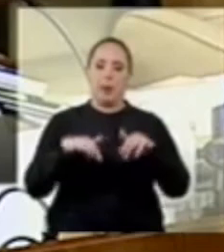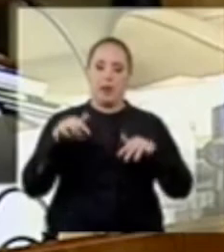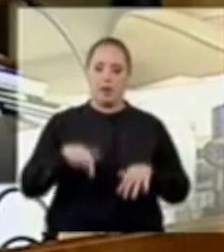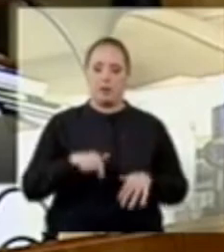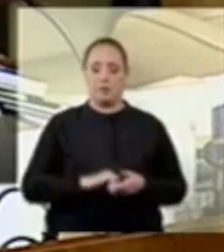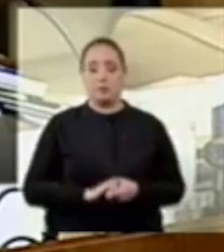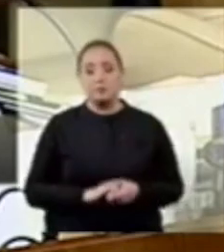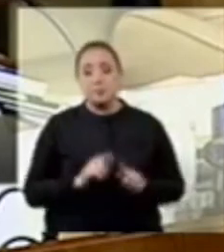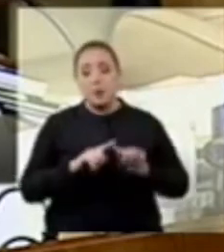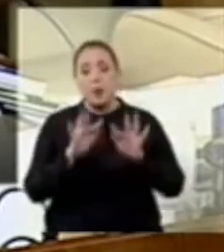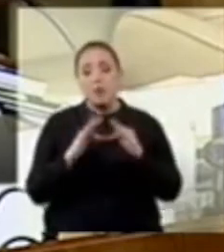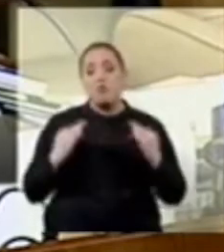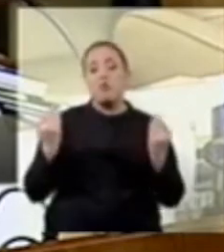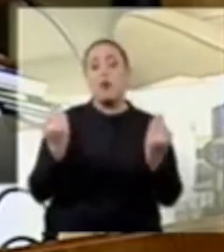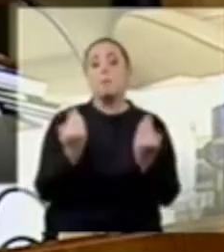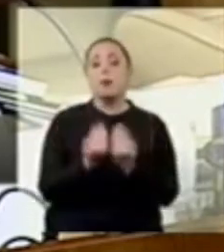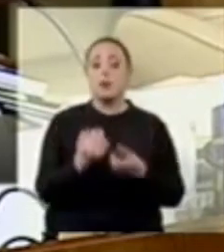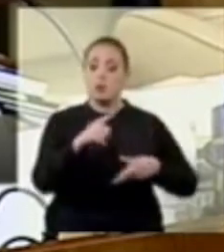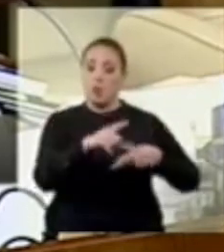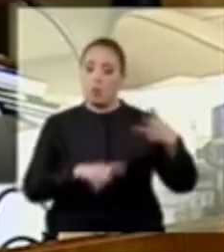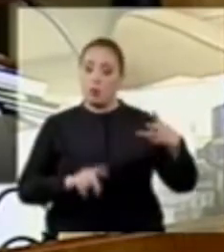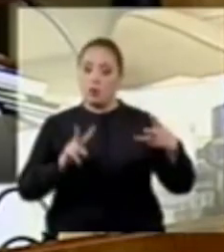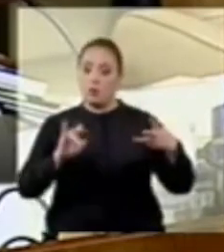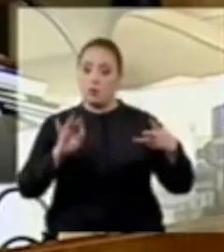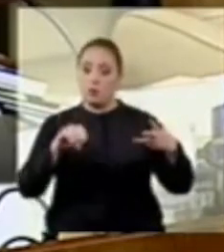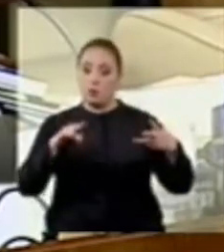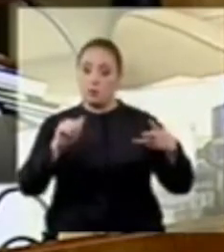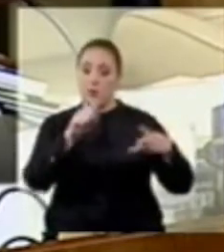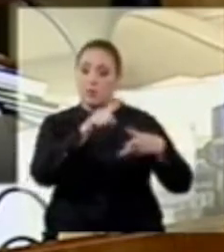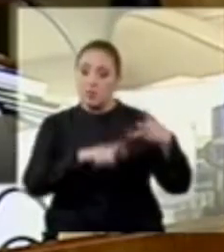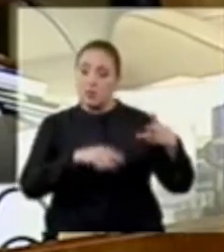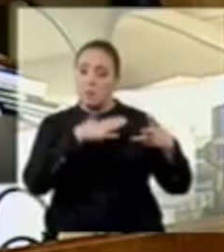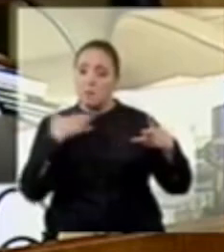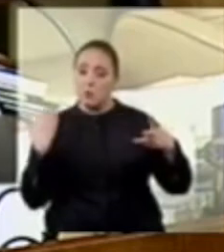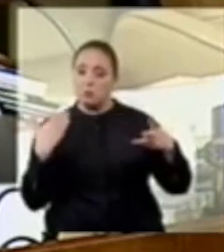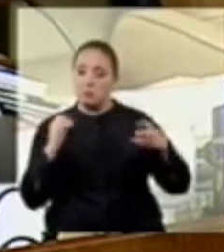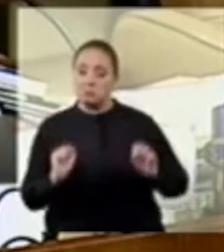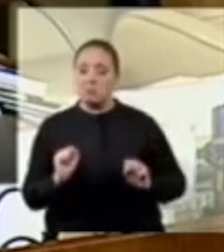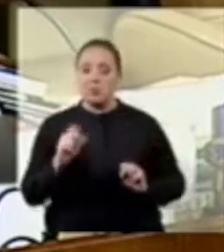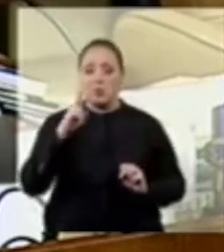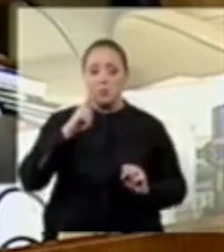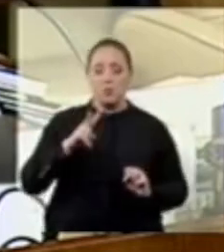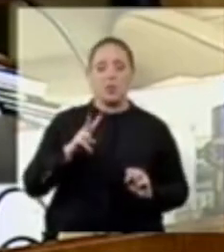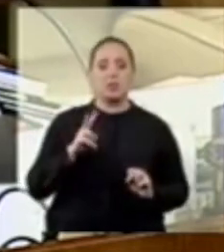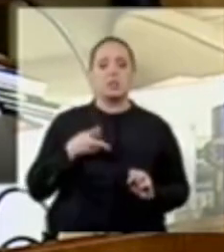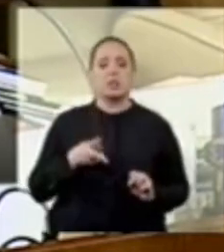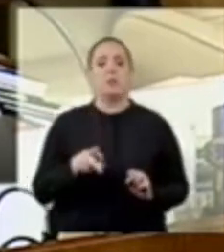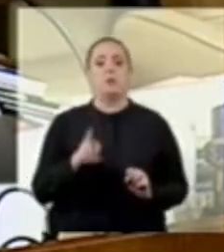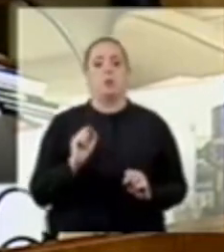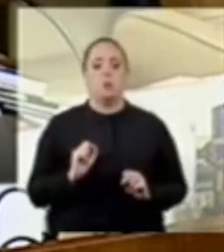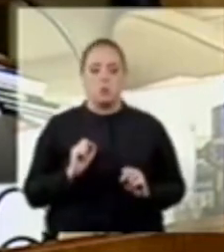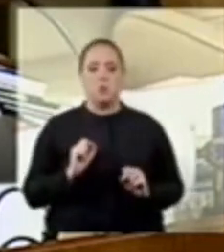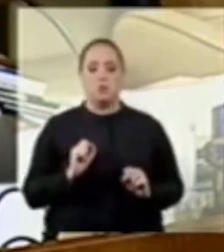mas as famílias das três vítimas podem assistir sem grande dificuldade